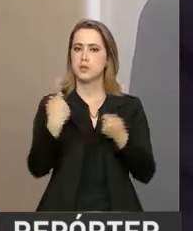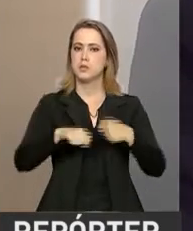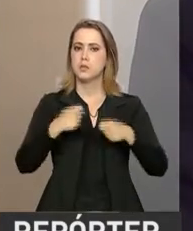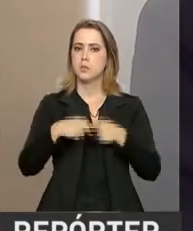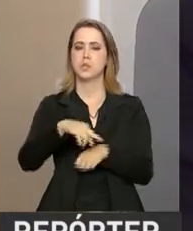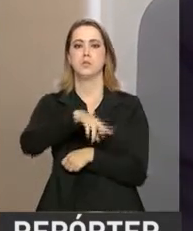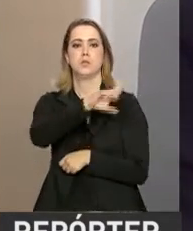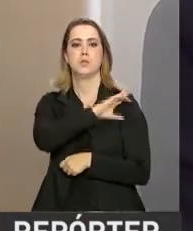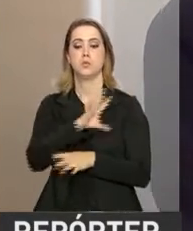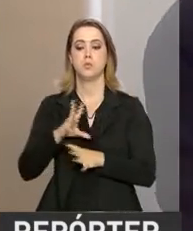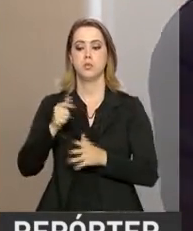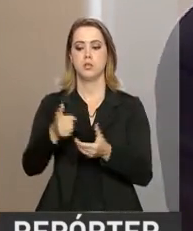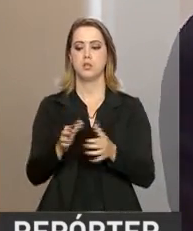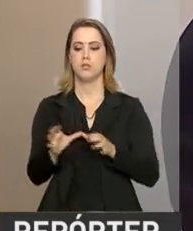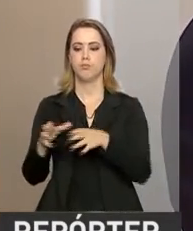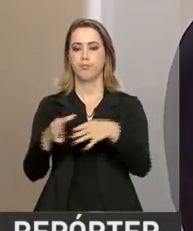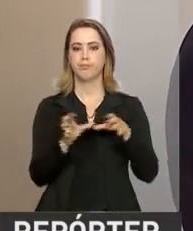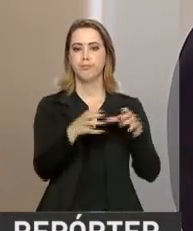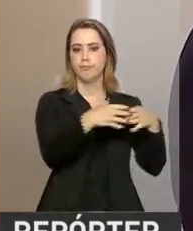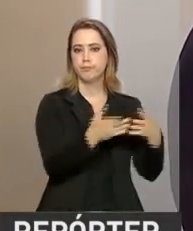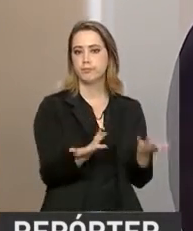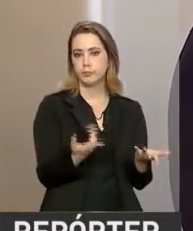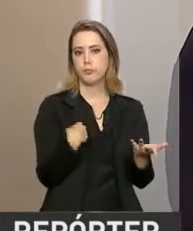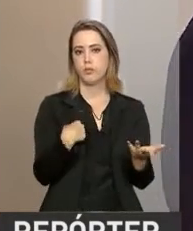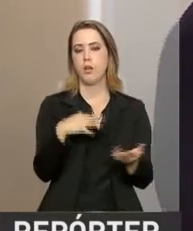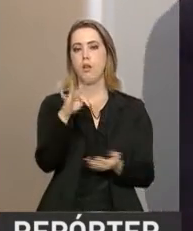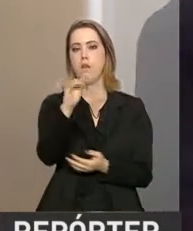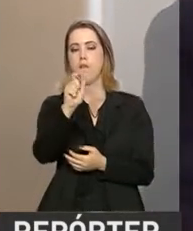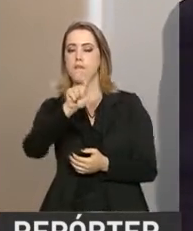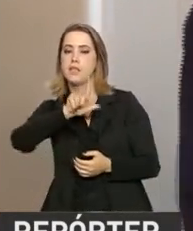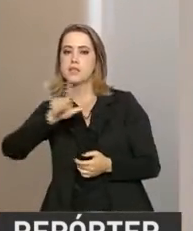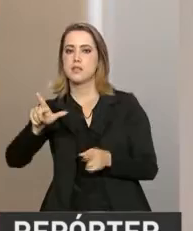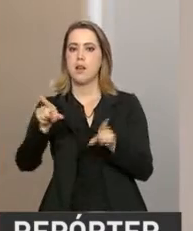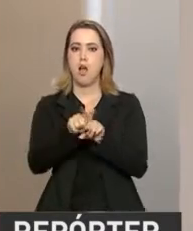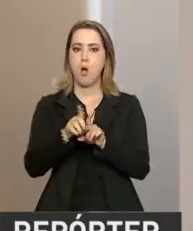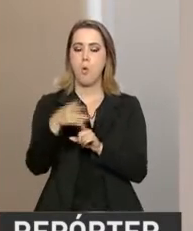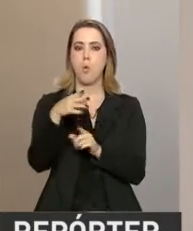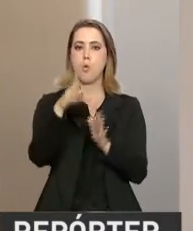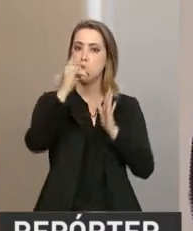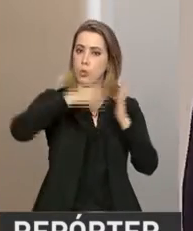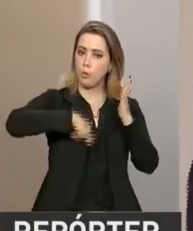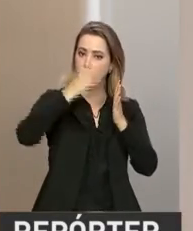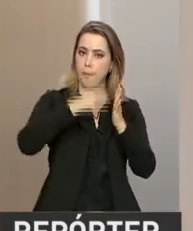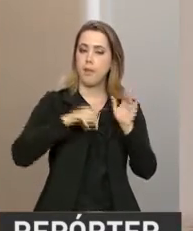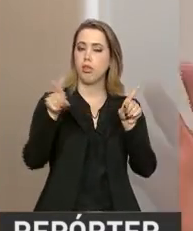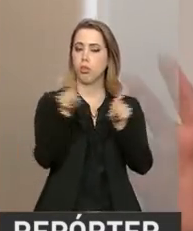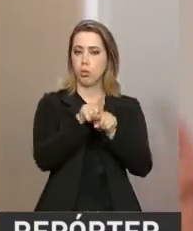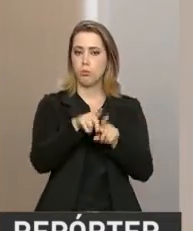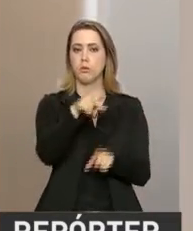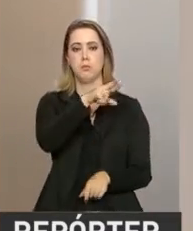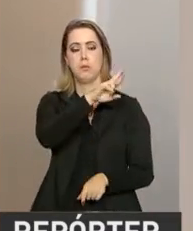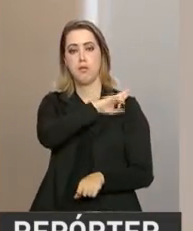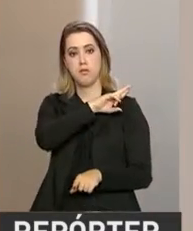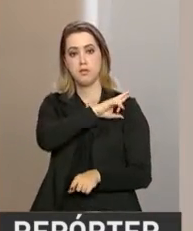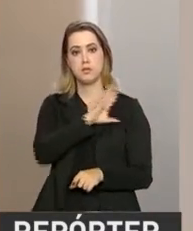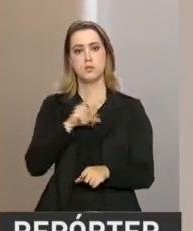em todos os setores responsabilidade fiscal responsabilidade documental e responsabilidade social